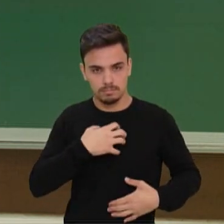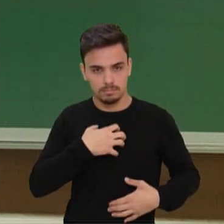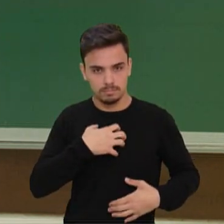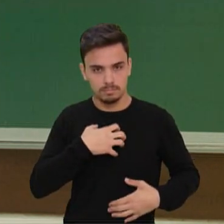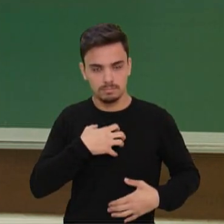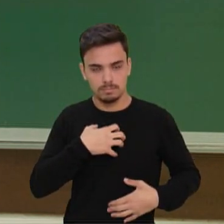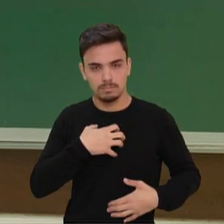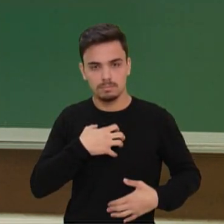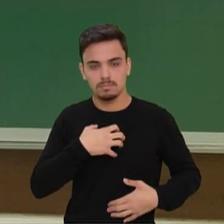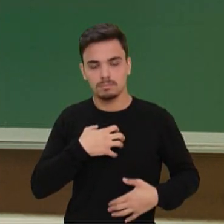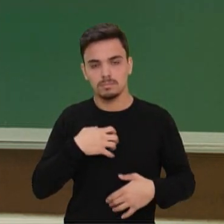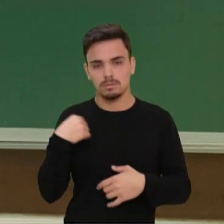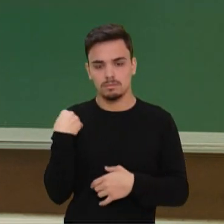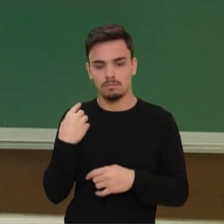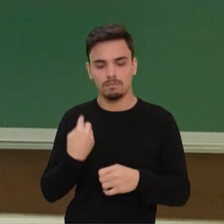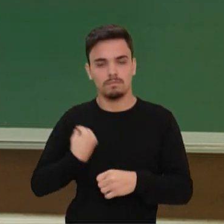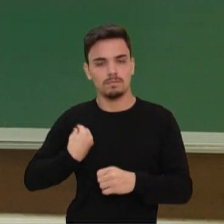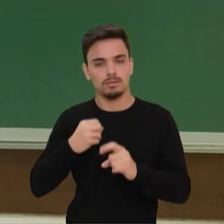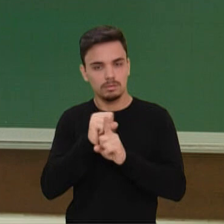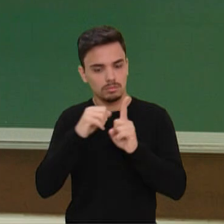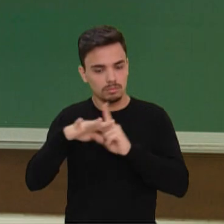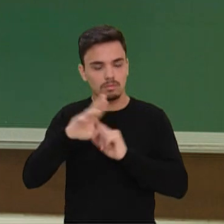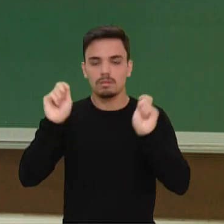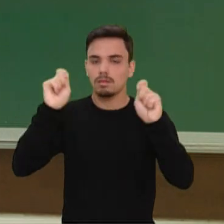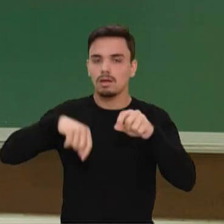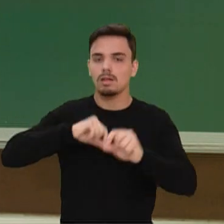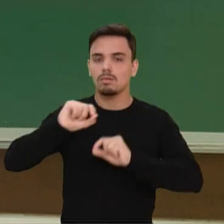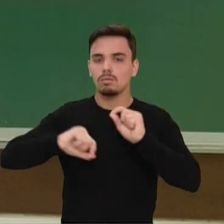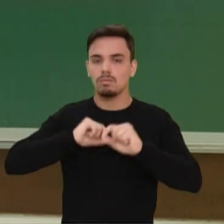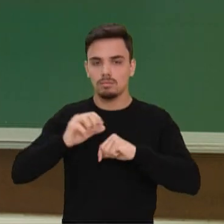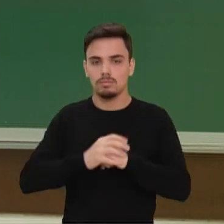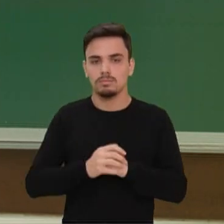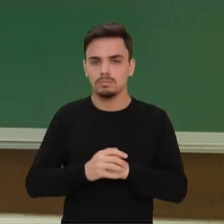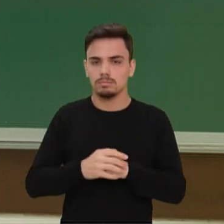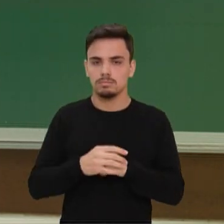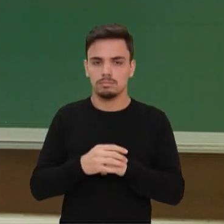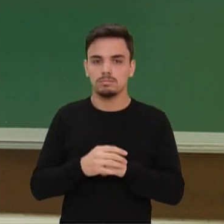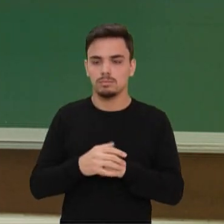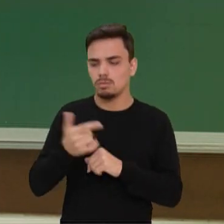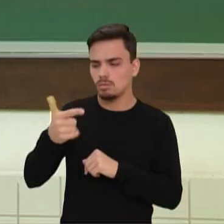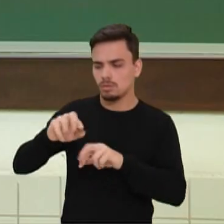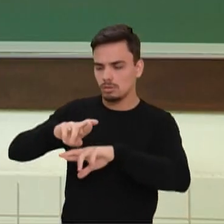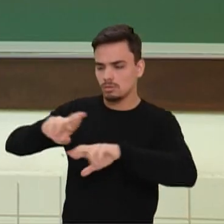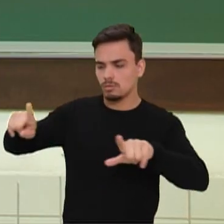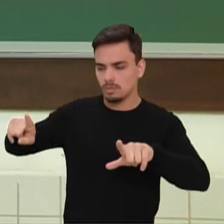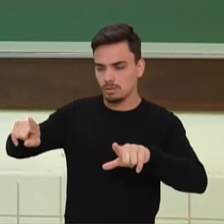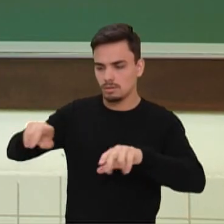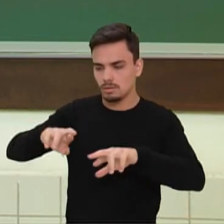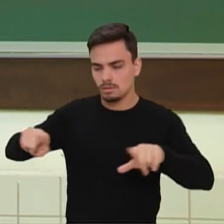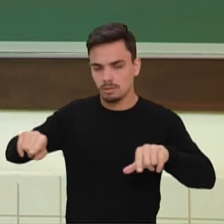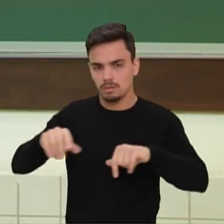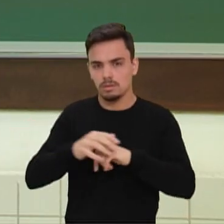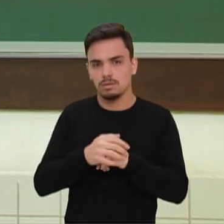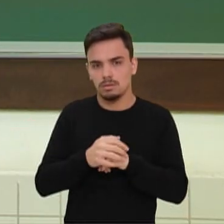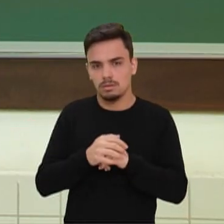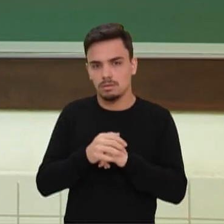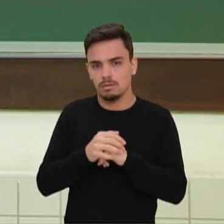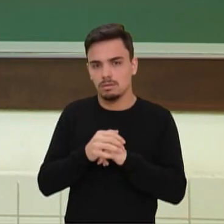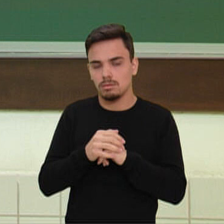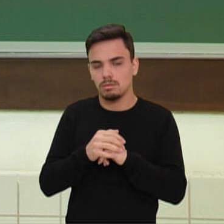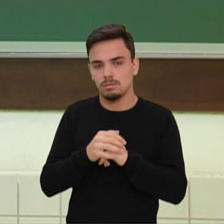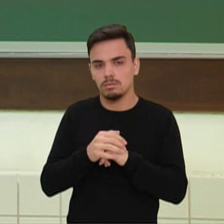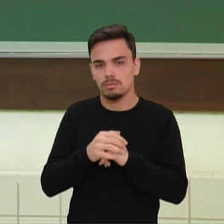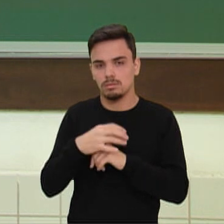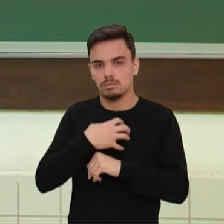da nossa vida social, existem possibilidades diferentes de satisfação. Você pode se satisfazer